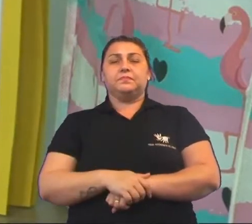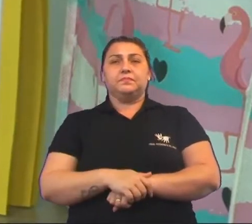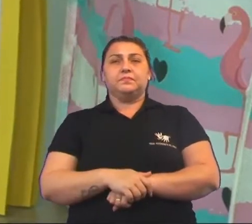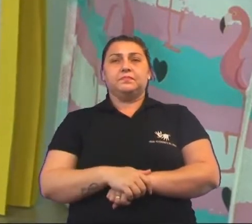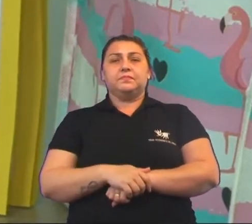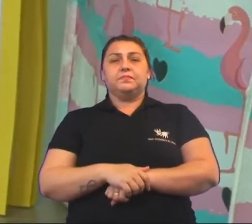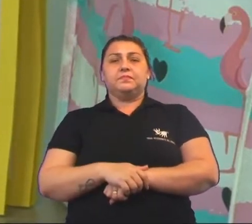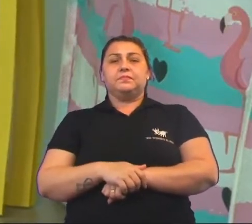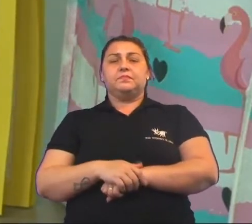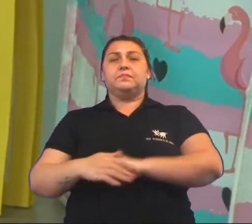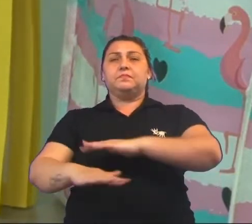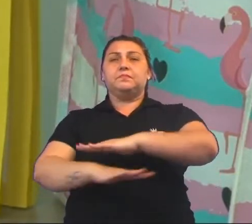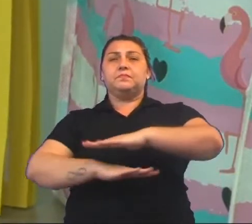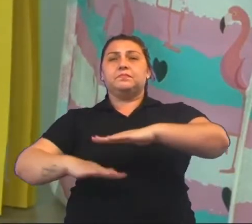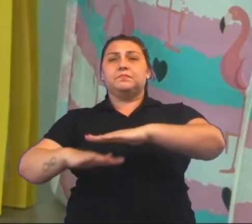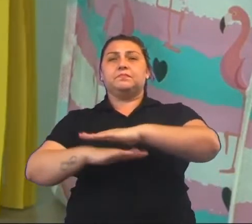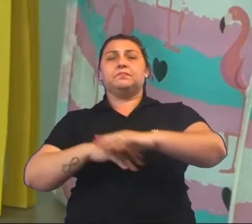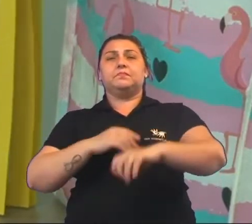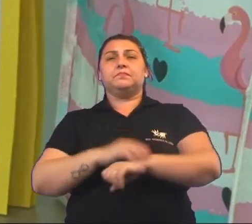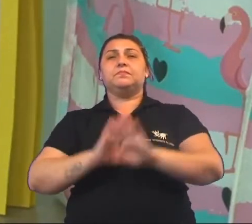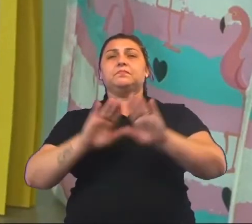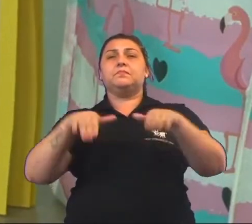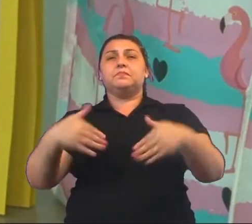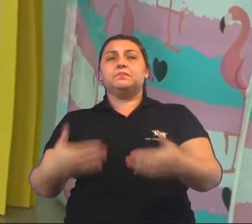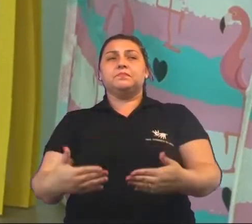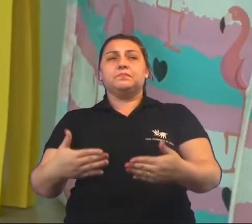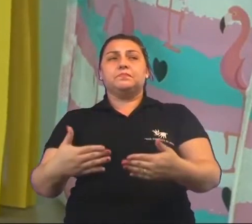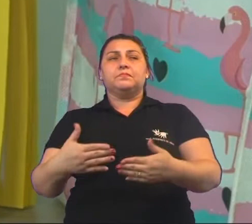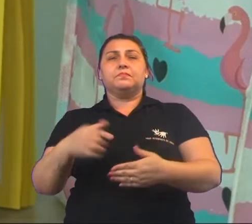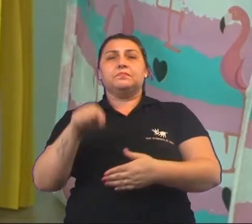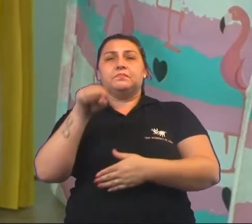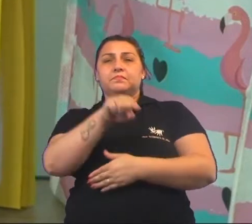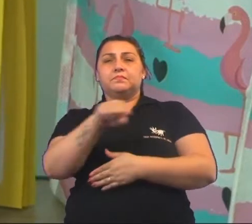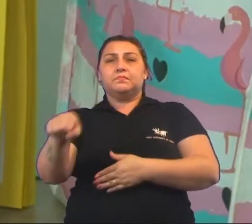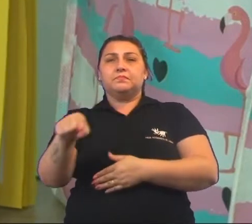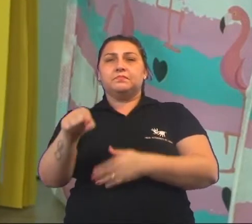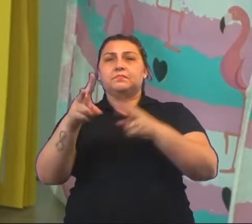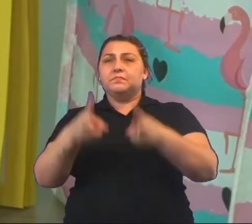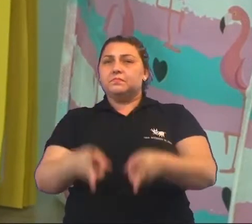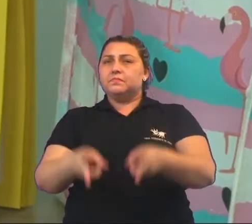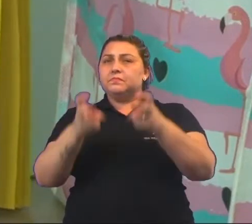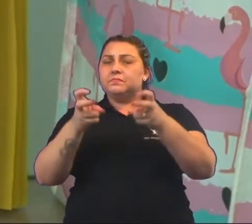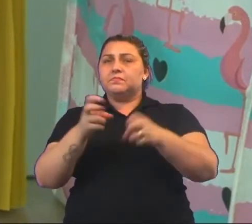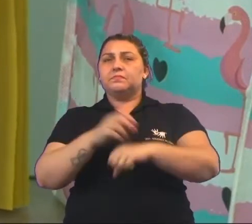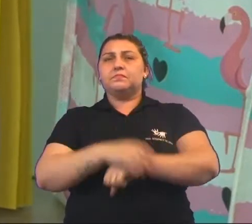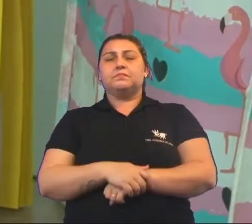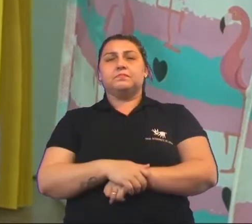E aqui embaixo? Qual é o formato que vocês estão observando?